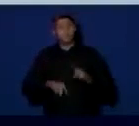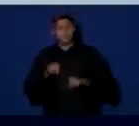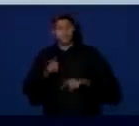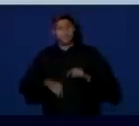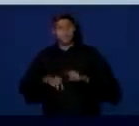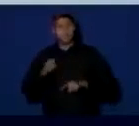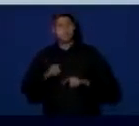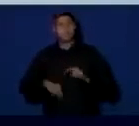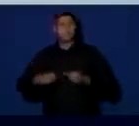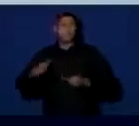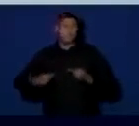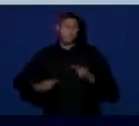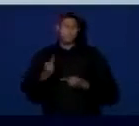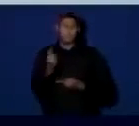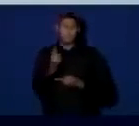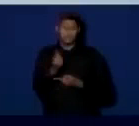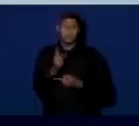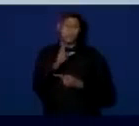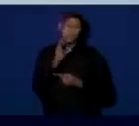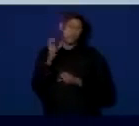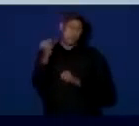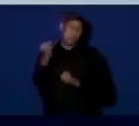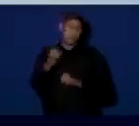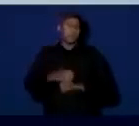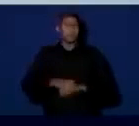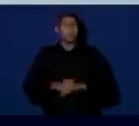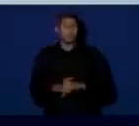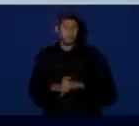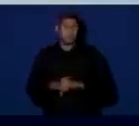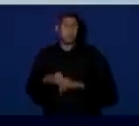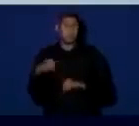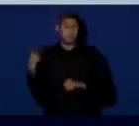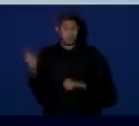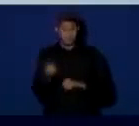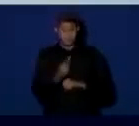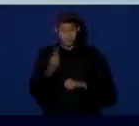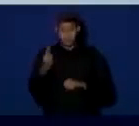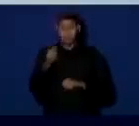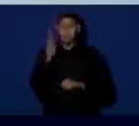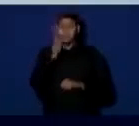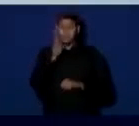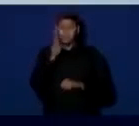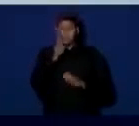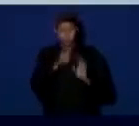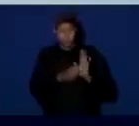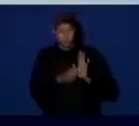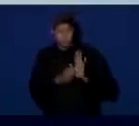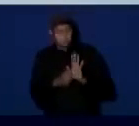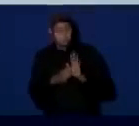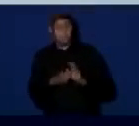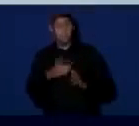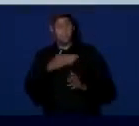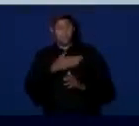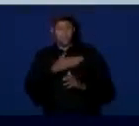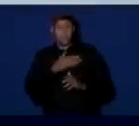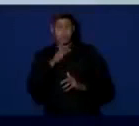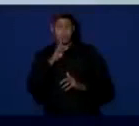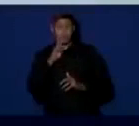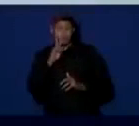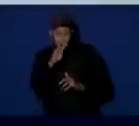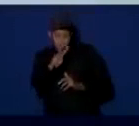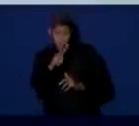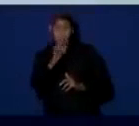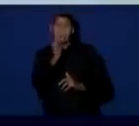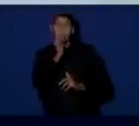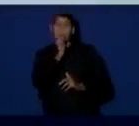política monetária de maneira mais intensa. A gente pegando os indicadores que a gente gosta de olhar,